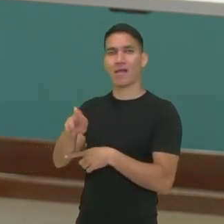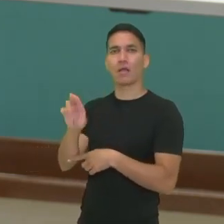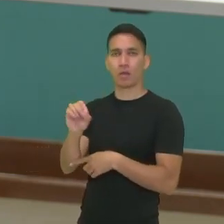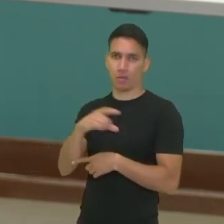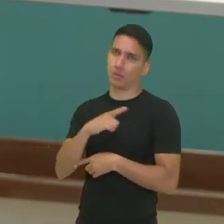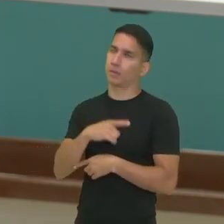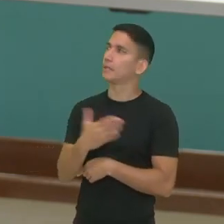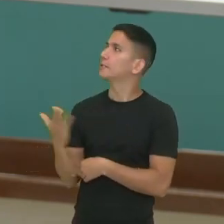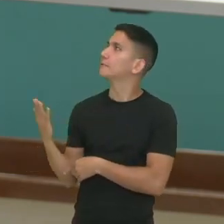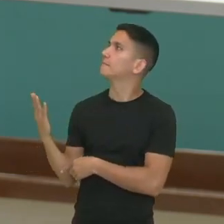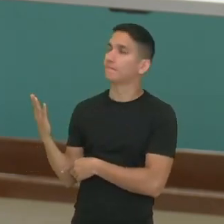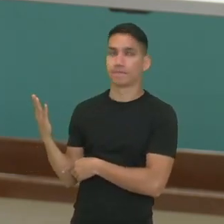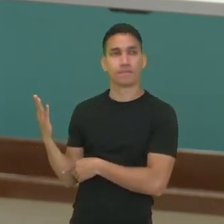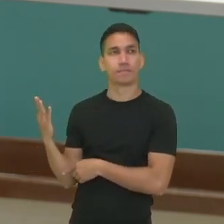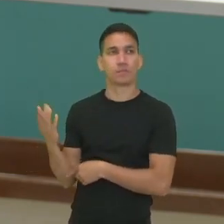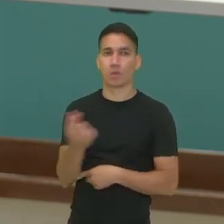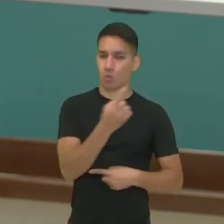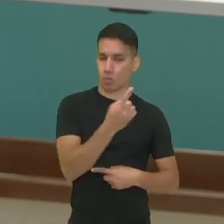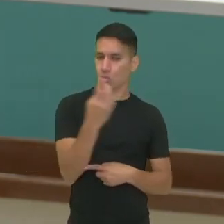o buteno